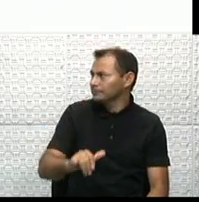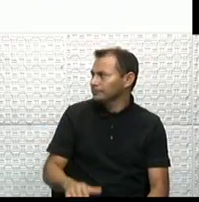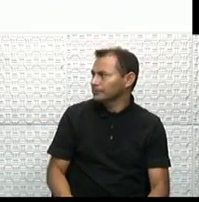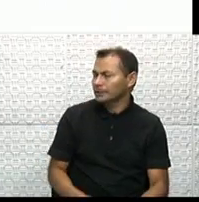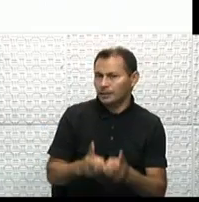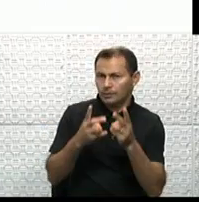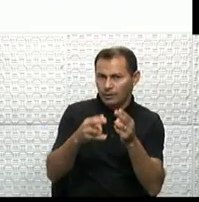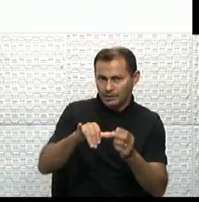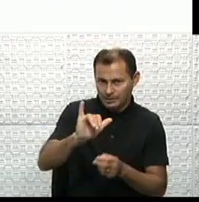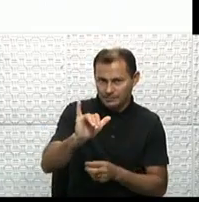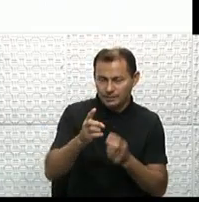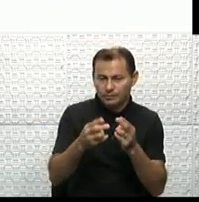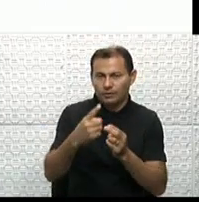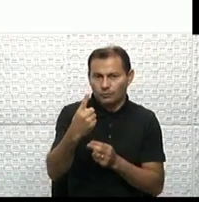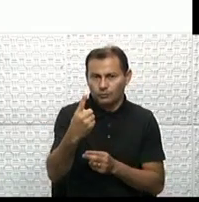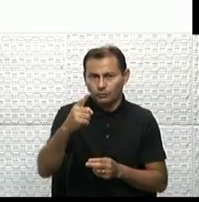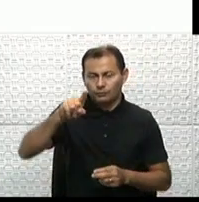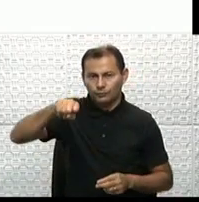igual